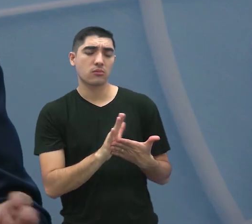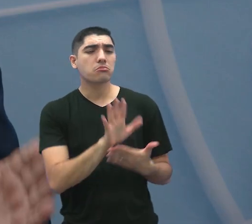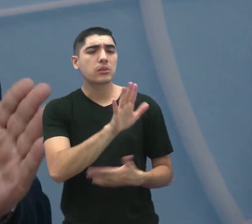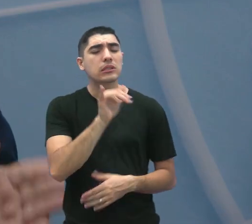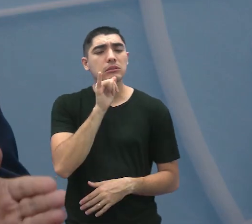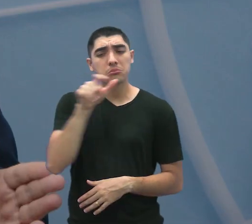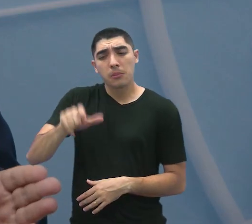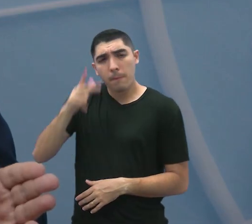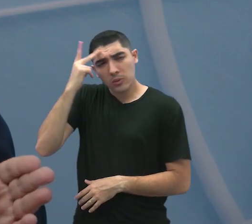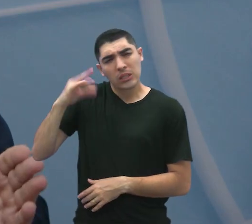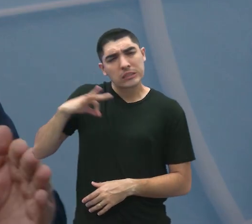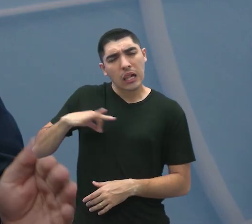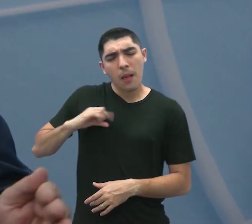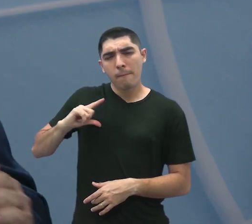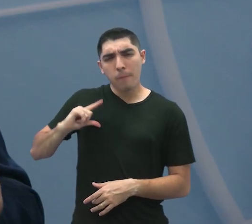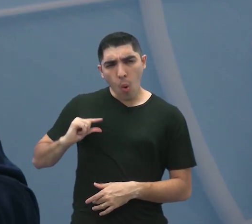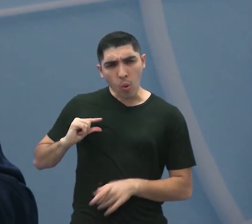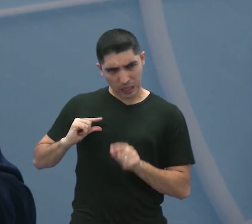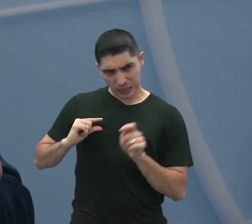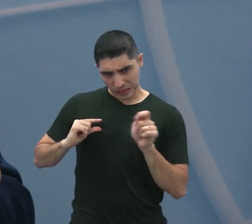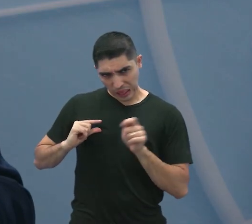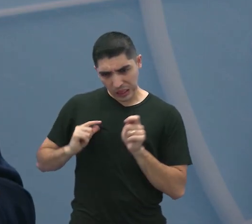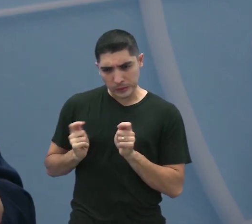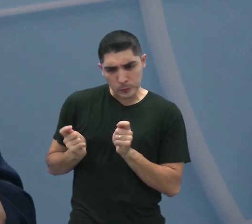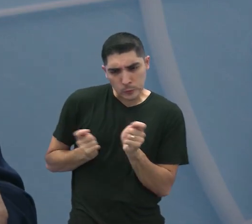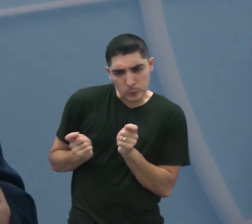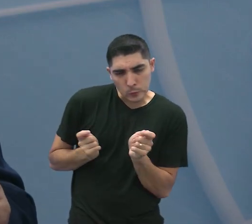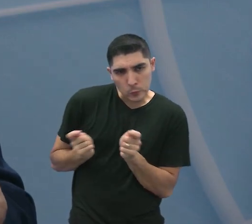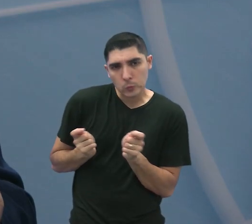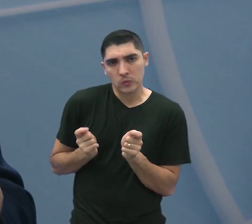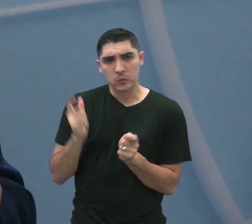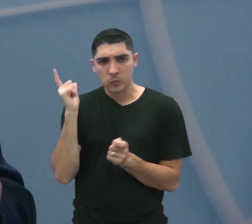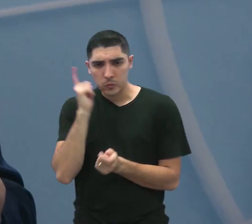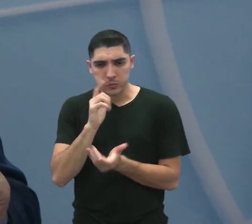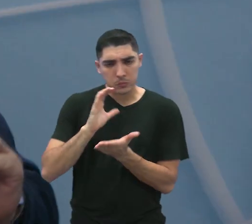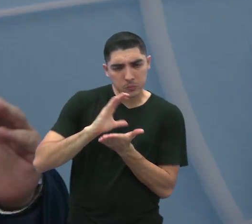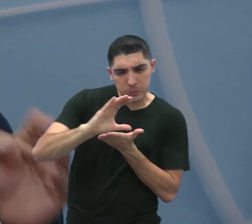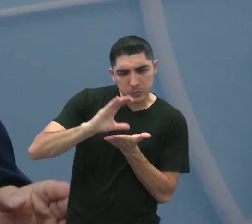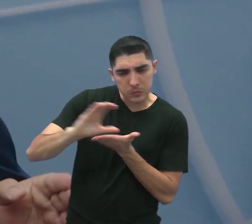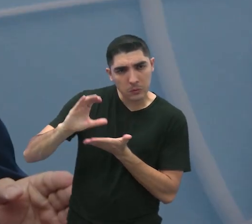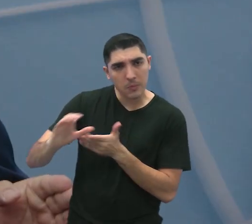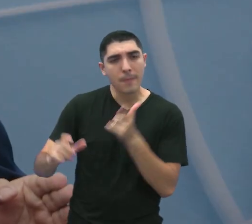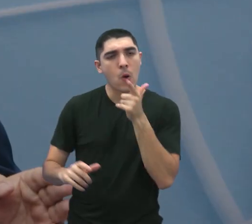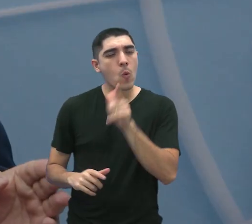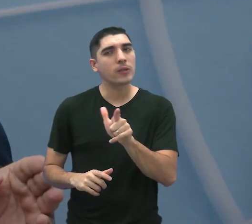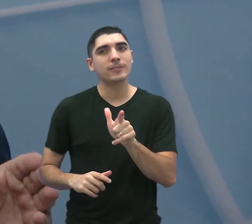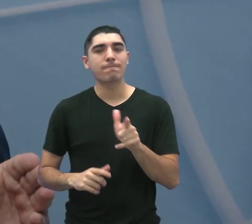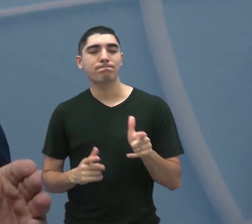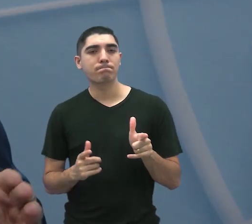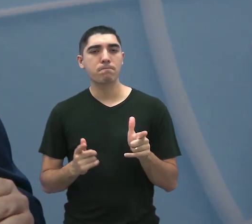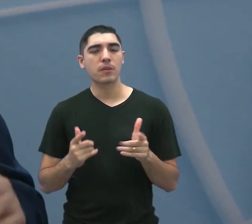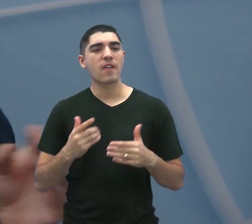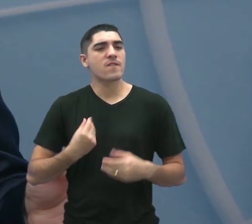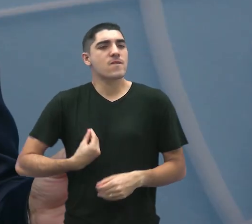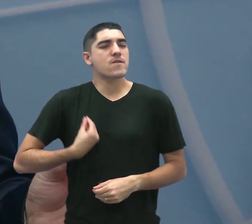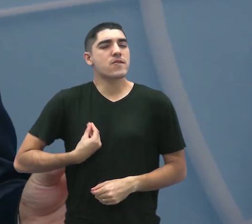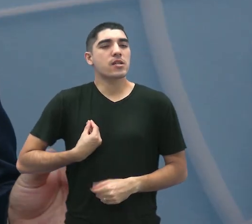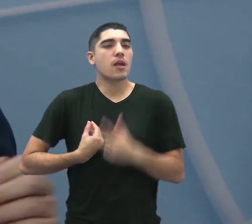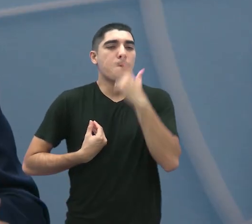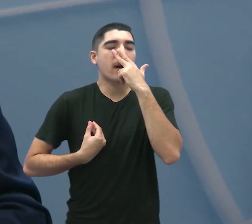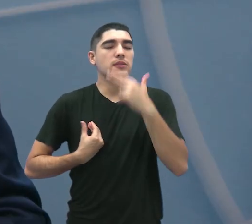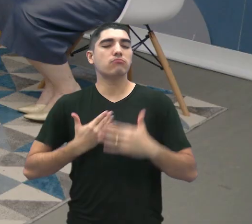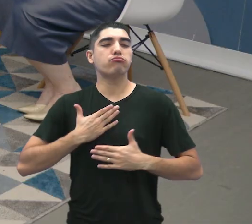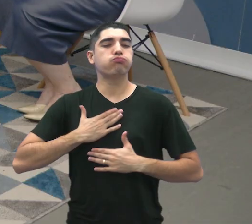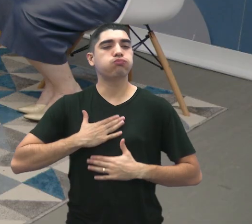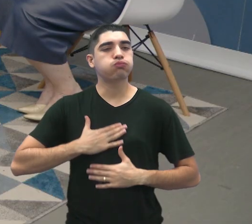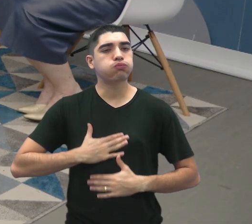baixa, é possível, né, planejar e ter uma vida financeira mais tranquila, né, com menos sustos no final